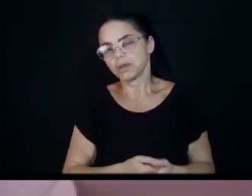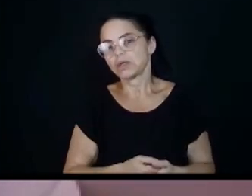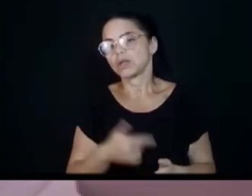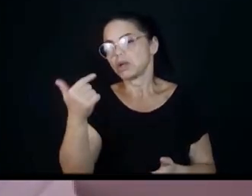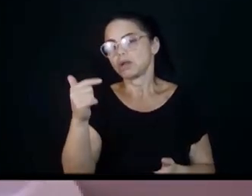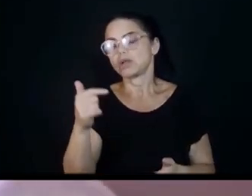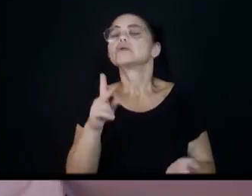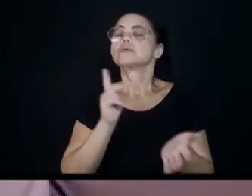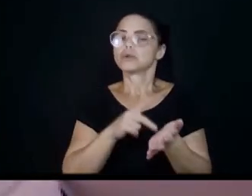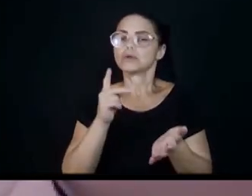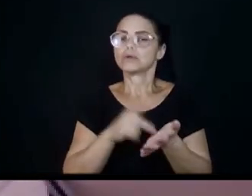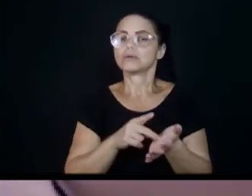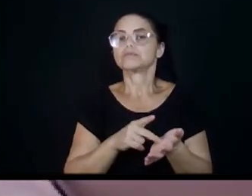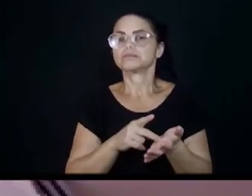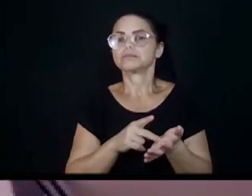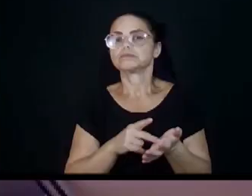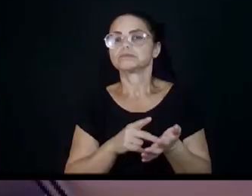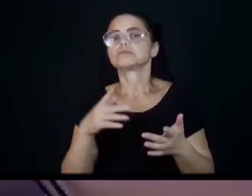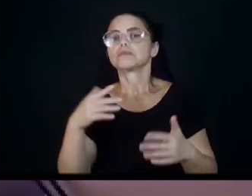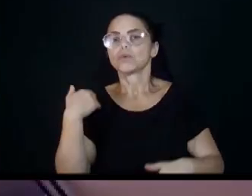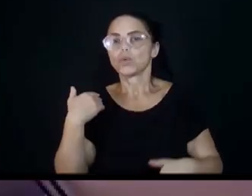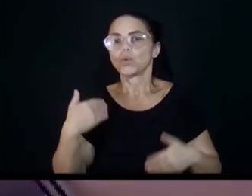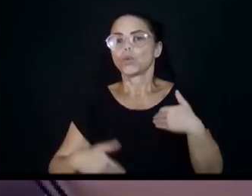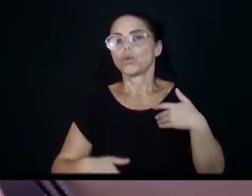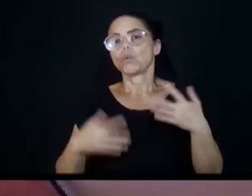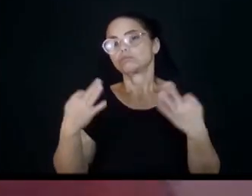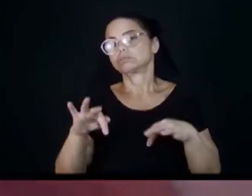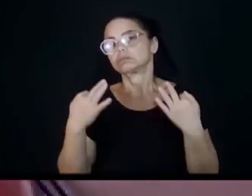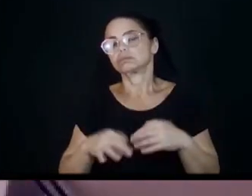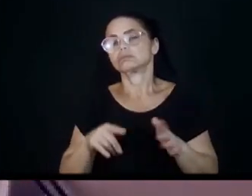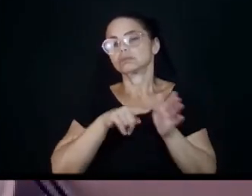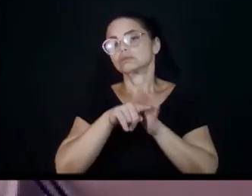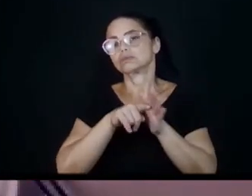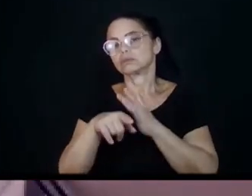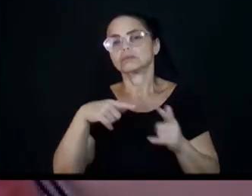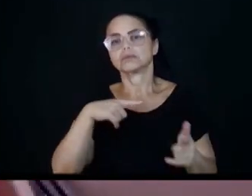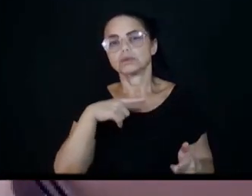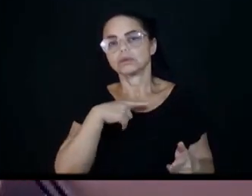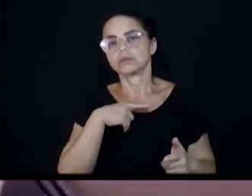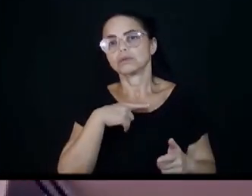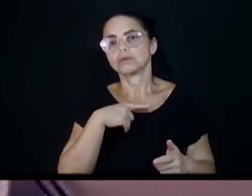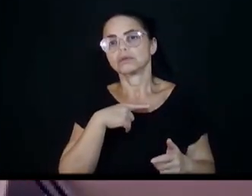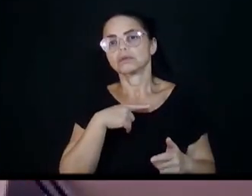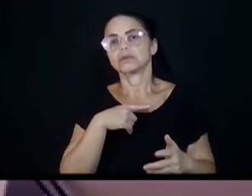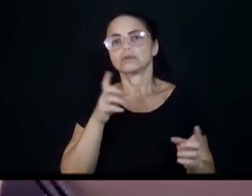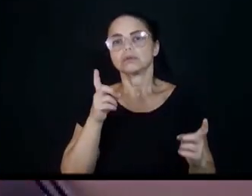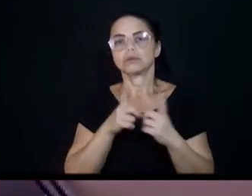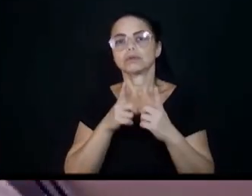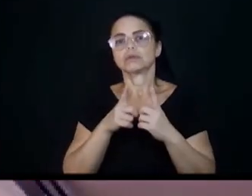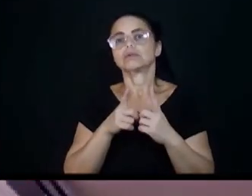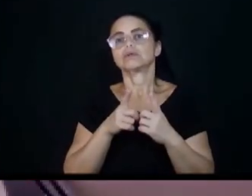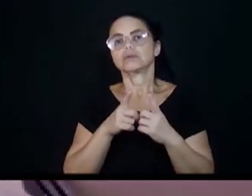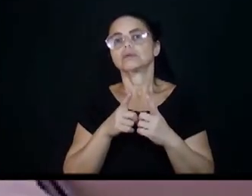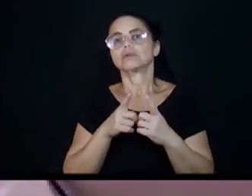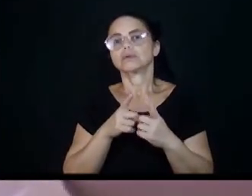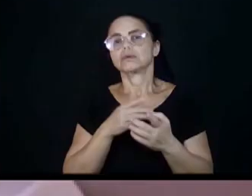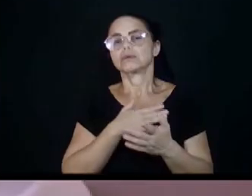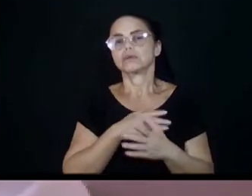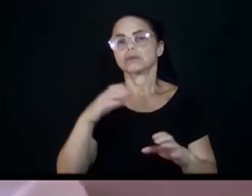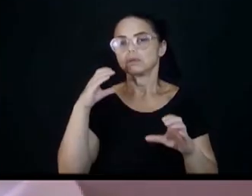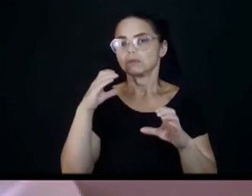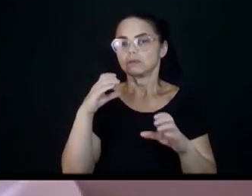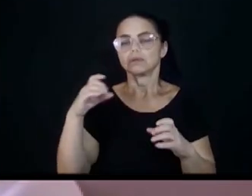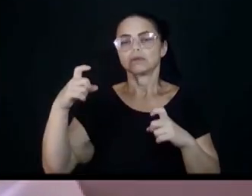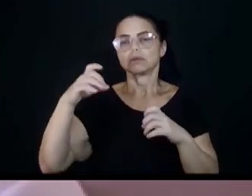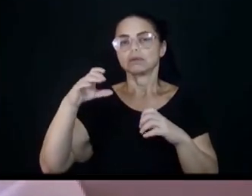Então, não é o exame que vai me dizer que tem fibromialgia, é um diagnóstico essencialmente clínico, né, que a gente se